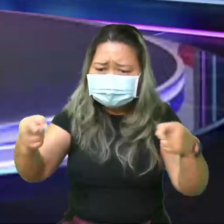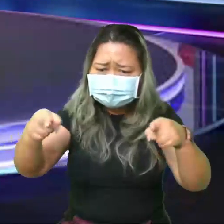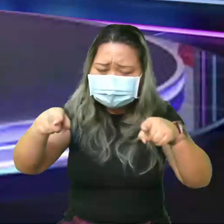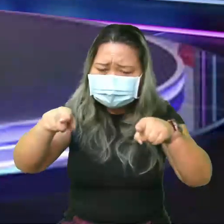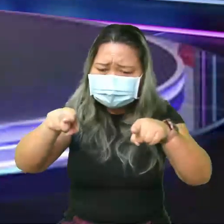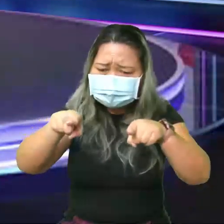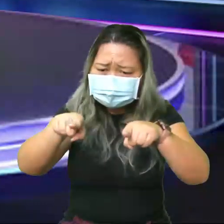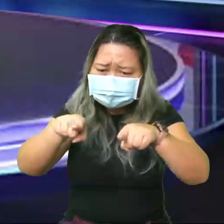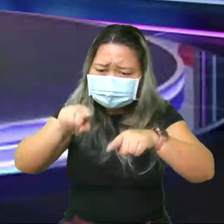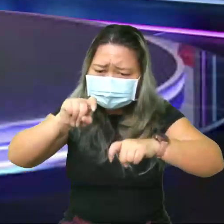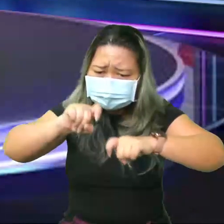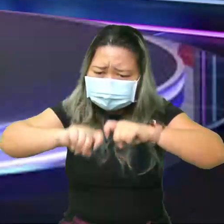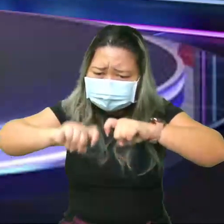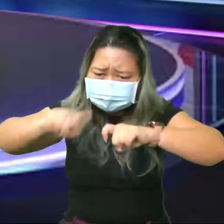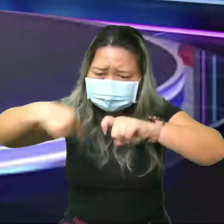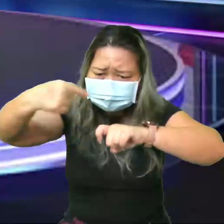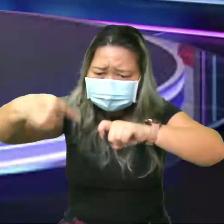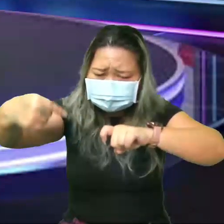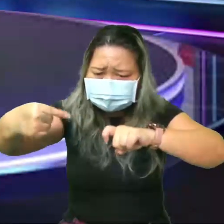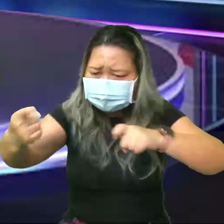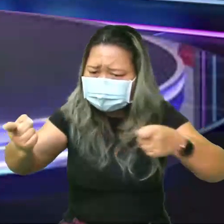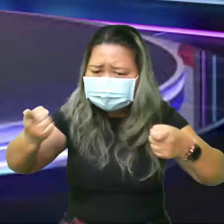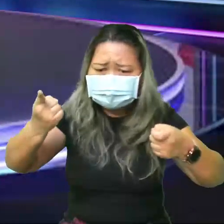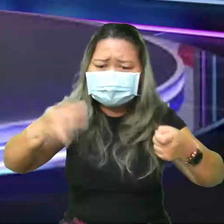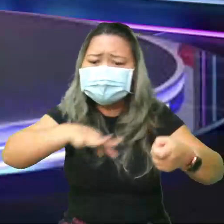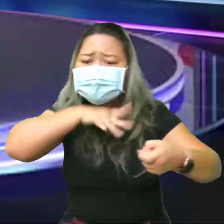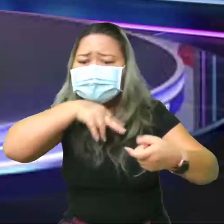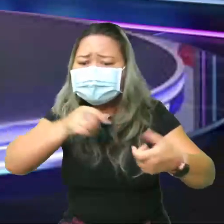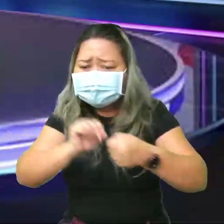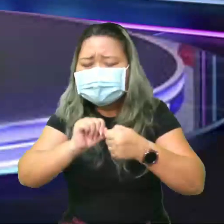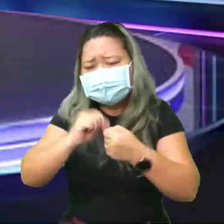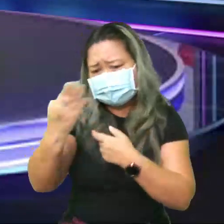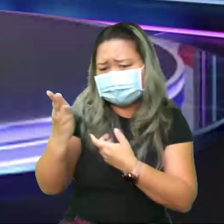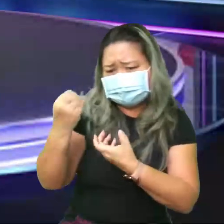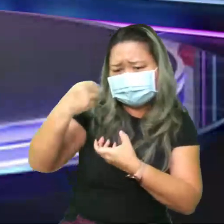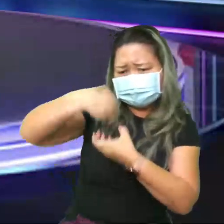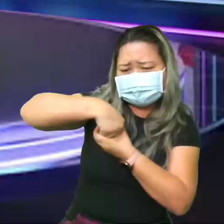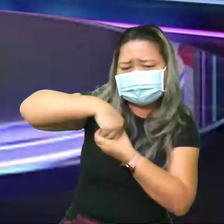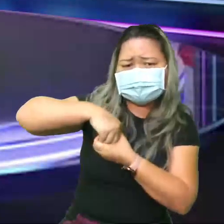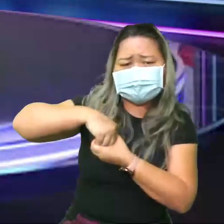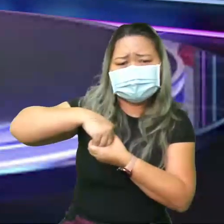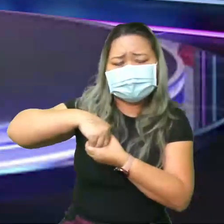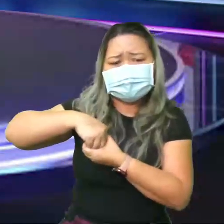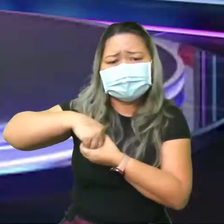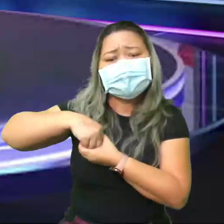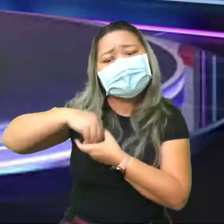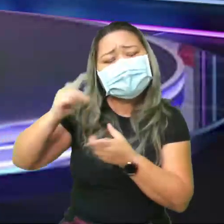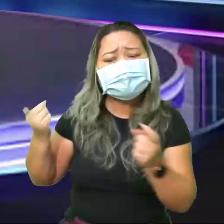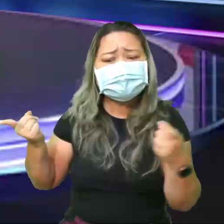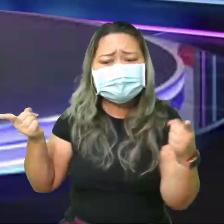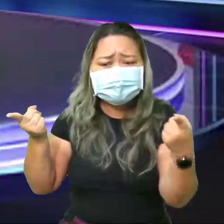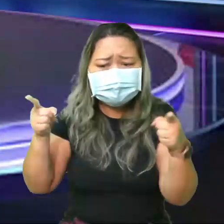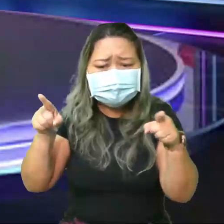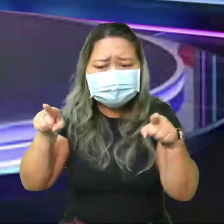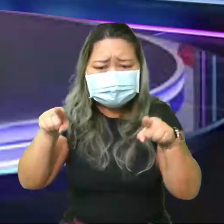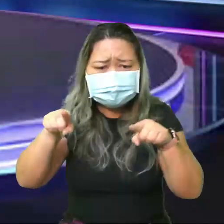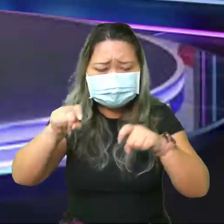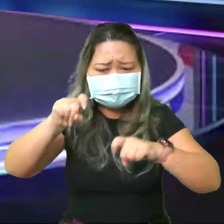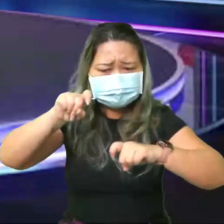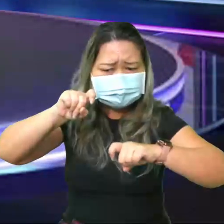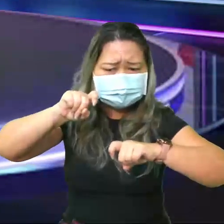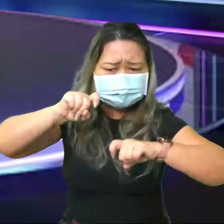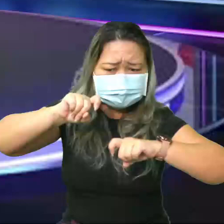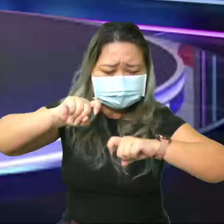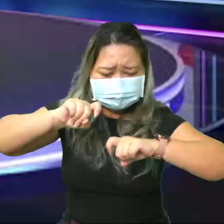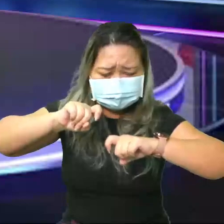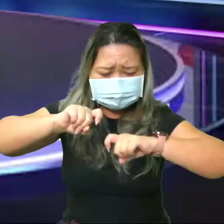Quando a gente está falando ainda de espécies, né? Quando espécies diferentes elas se cruzam, nascem indivíduos estéreis. Então, nós temos aí o caso da égua junto